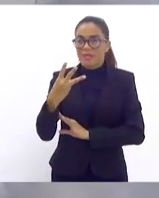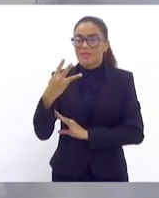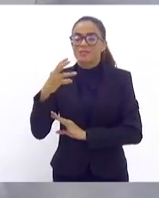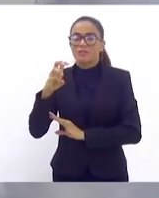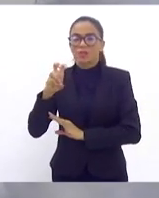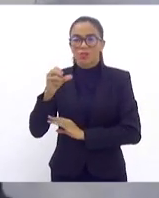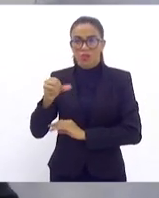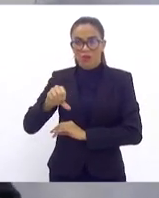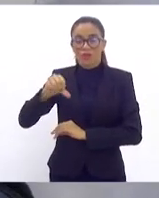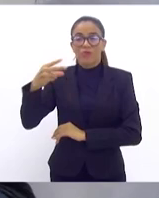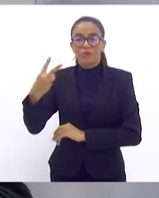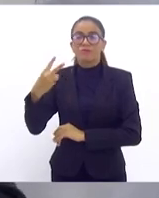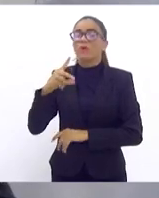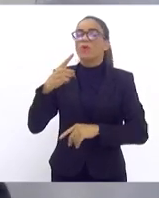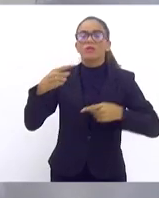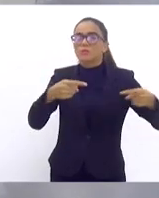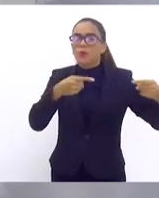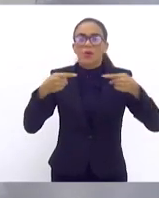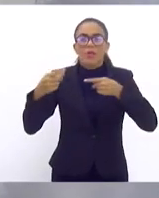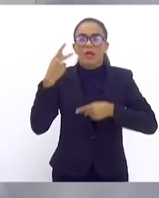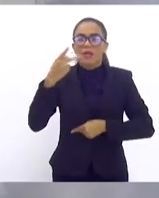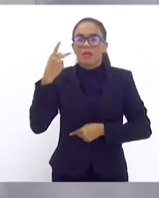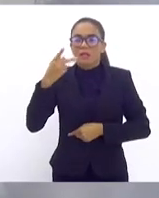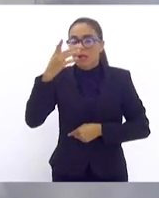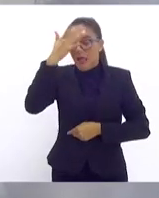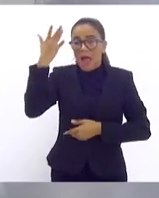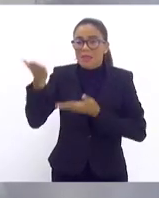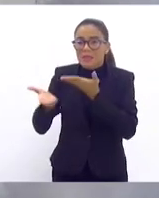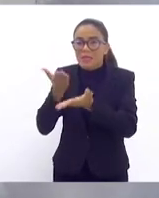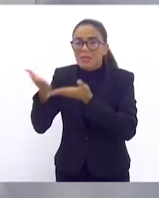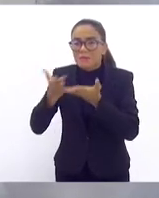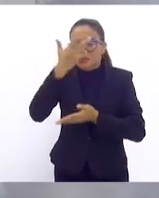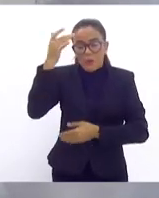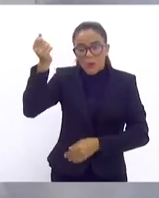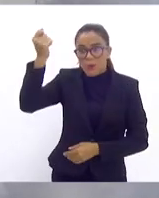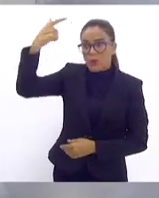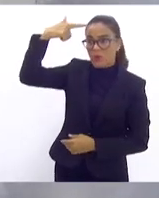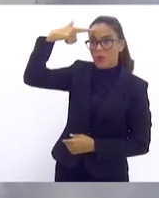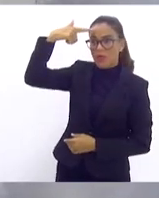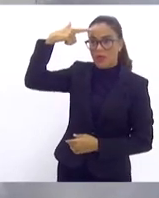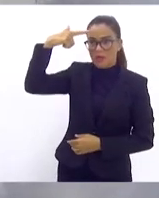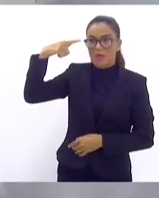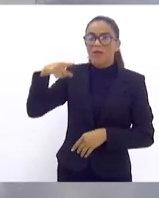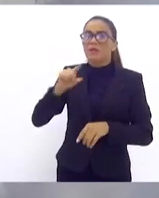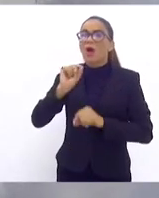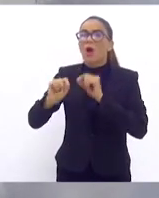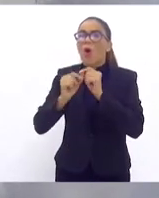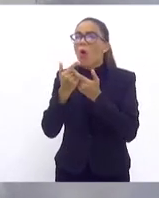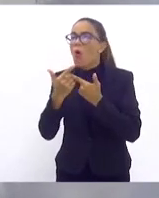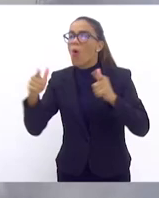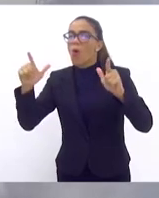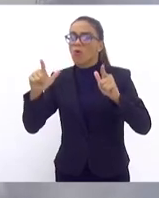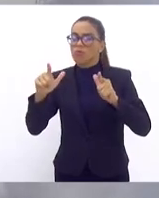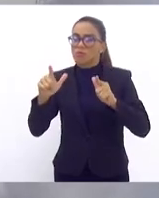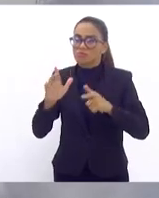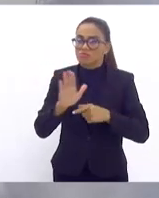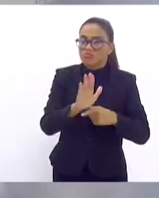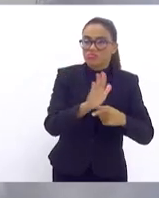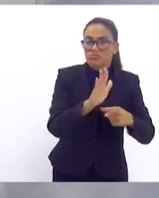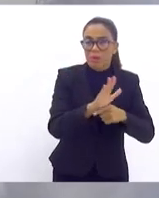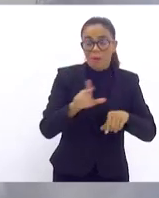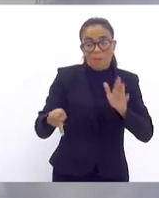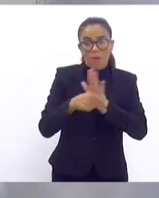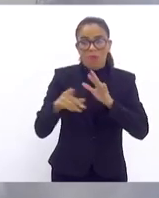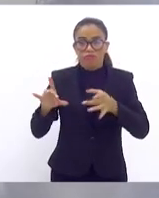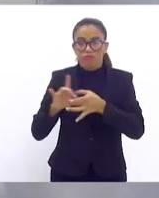Valdec Carneiro, que dispõe sobre a política de atendimento a pessoas com altas habilidades ou superdotação e dá outras providências. Meu parecer é pela